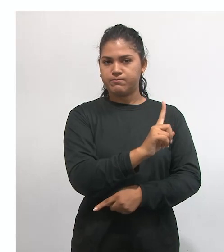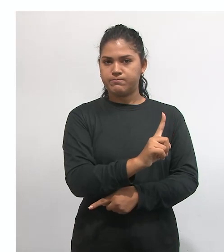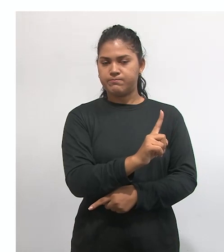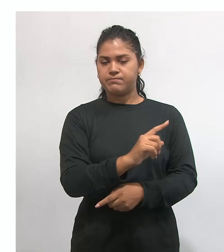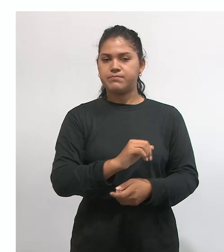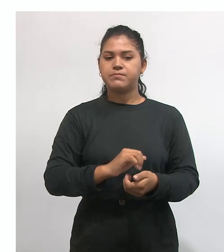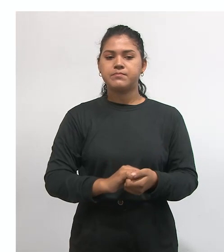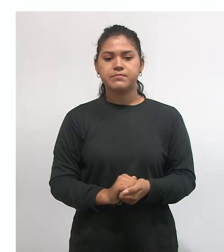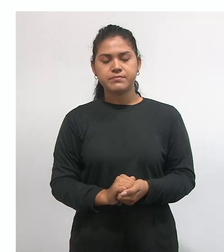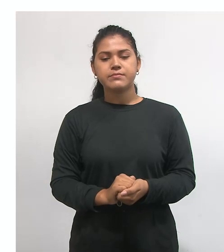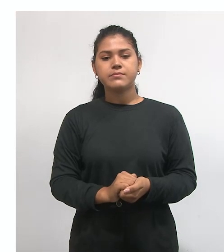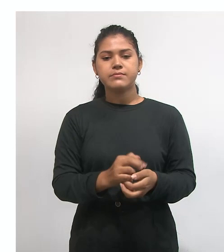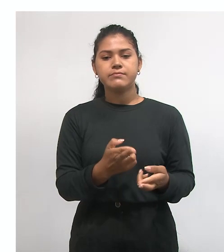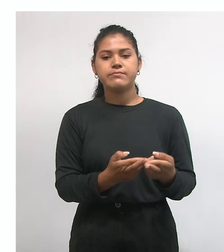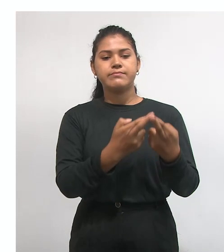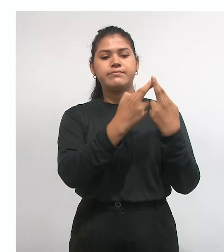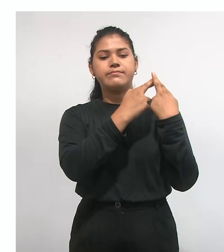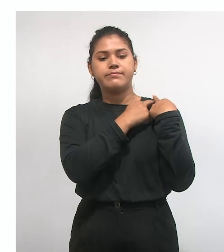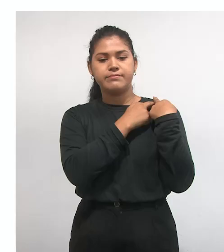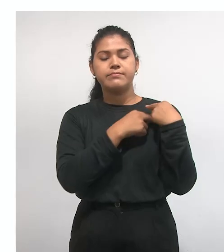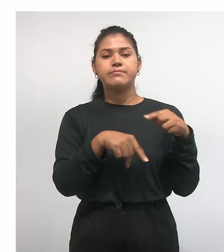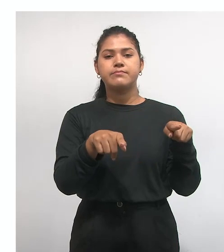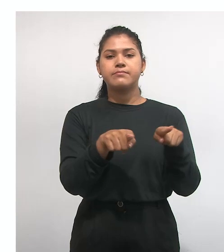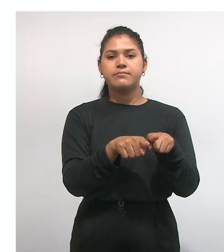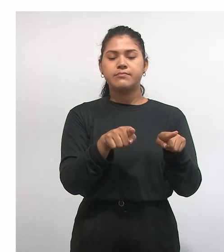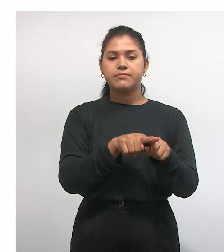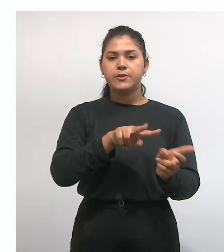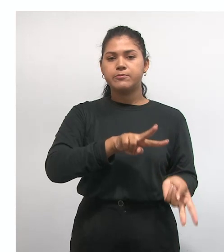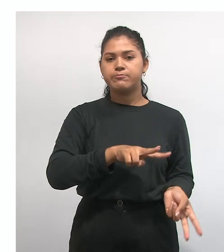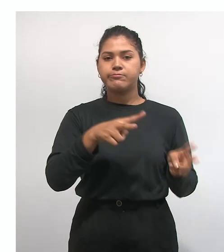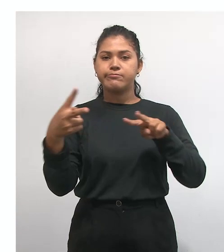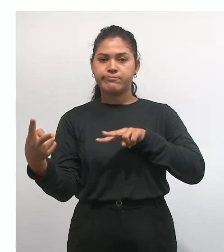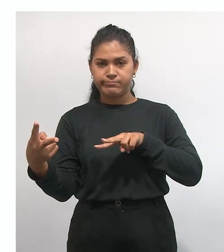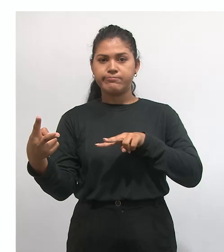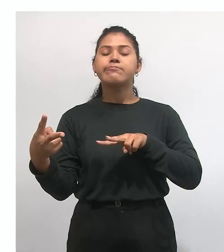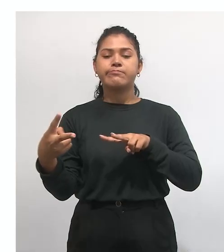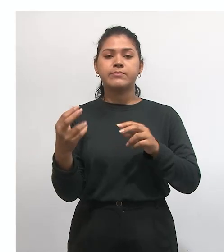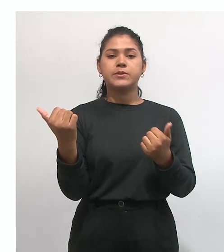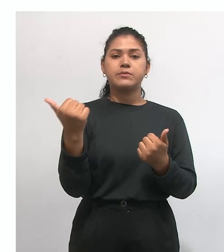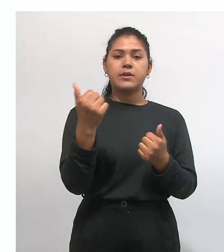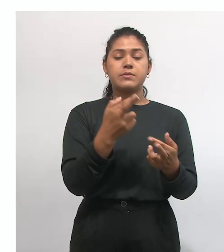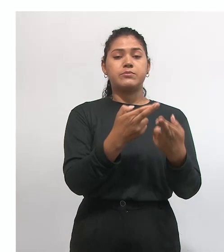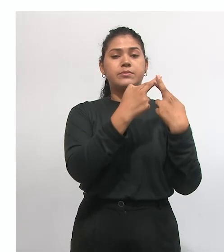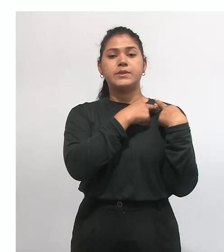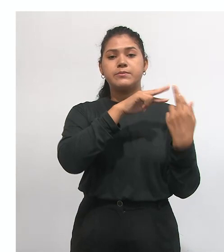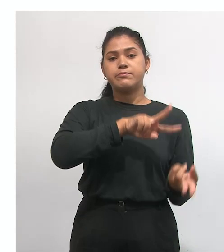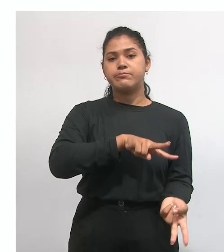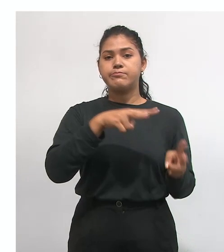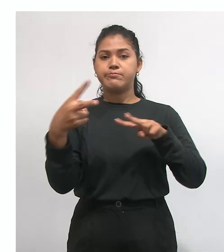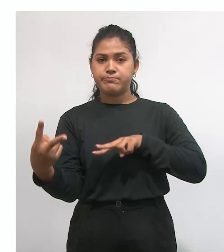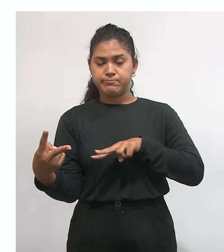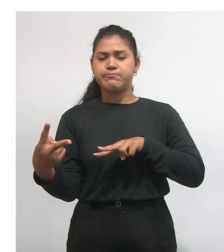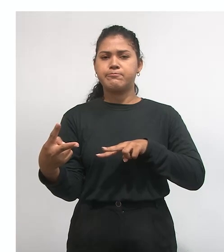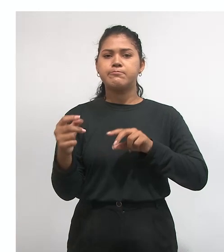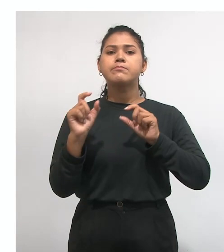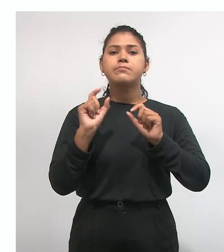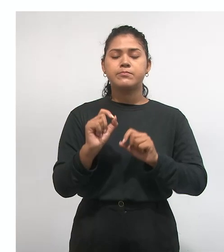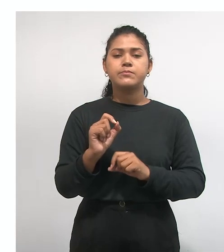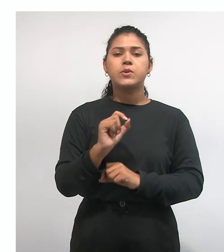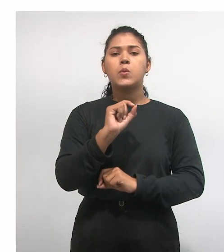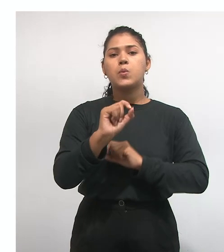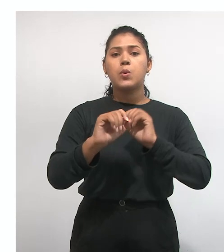gente, também uma outra situação que é responsabilidade por transferência, tá? Ela